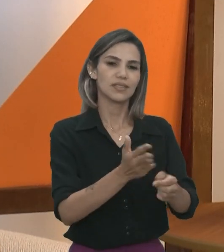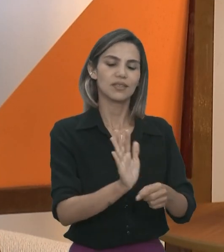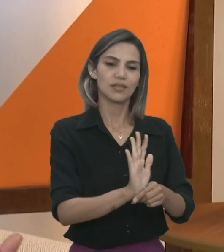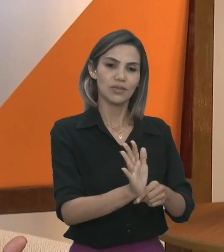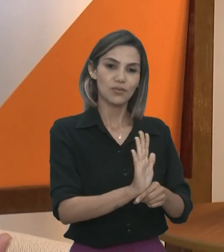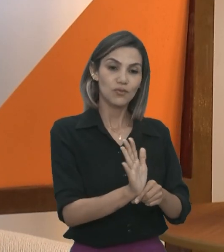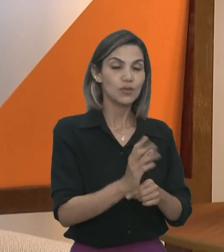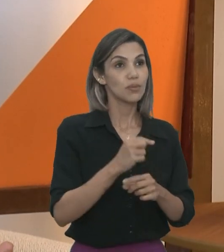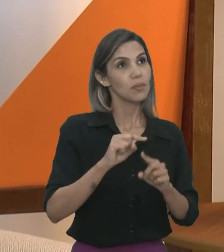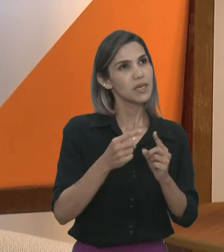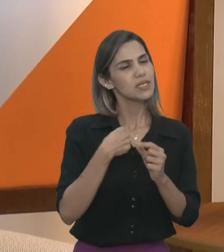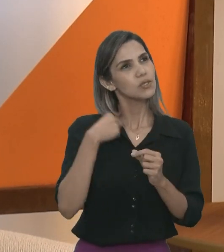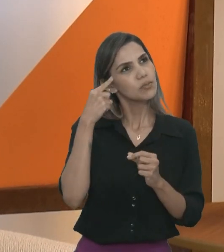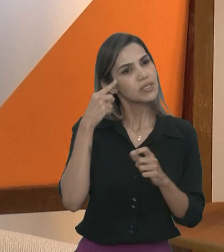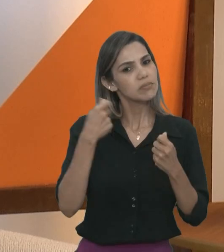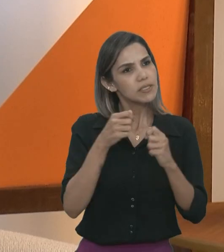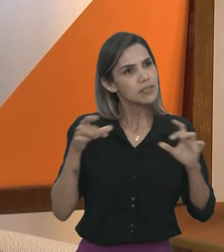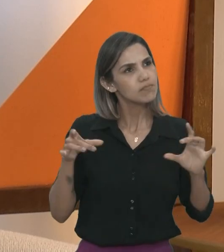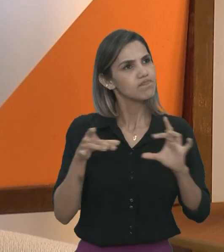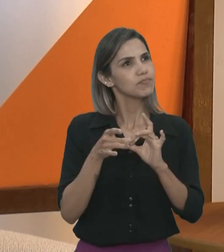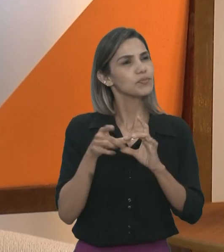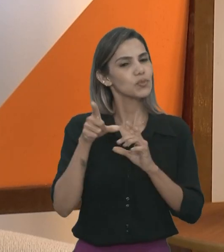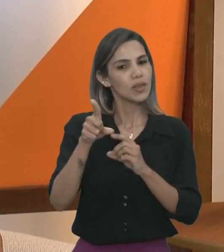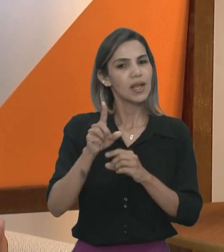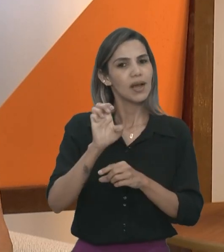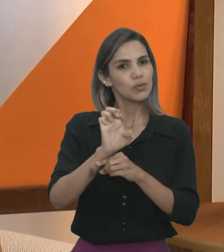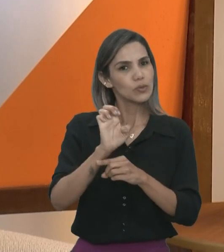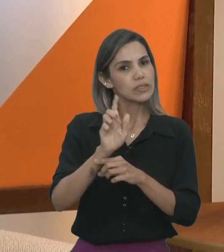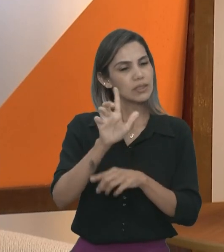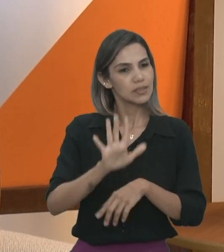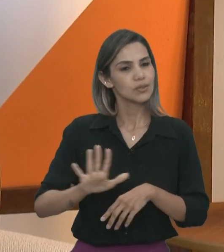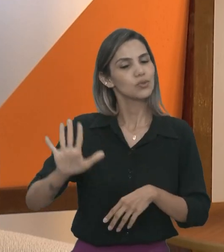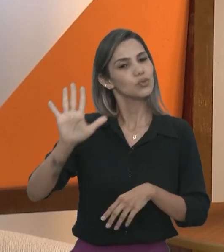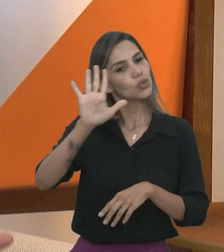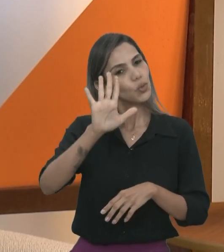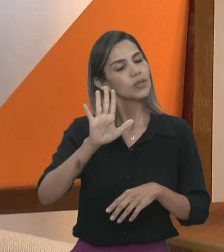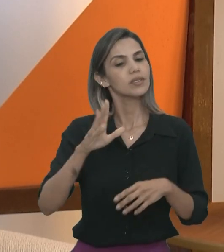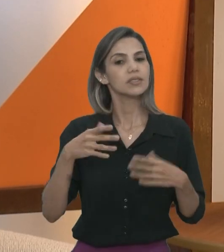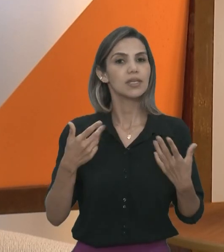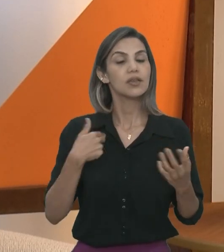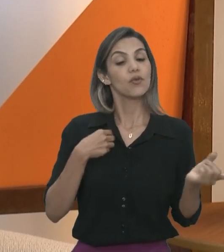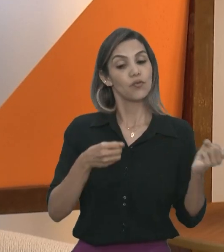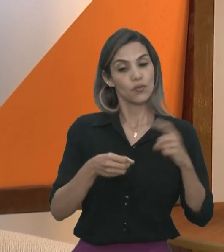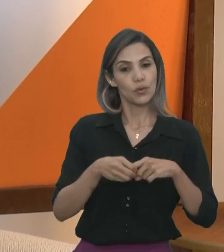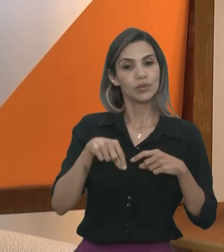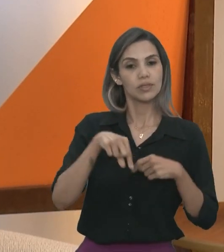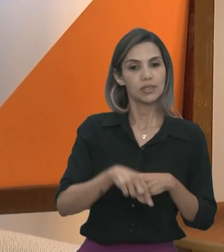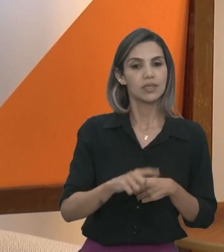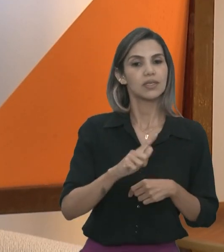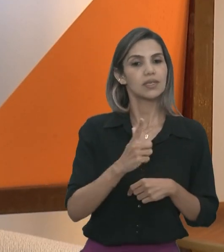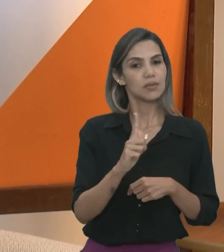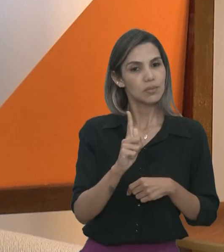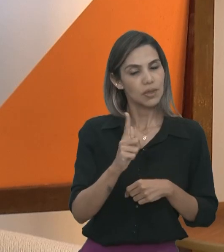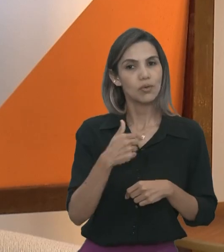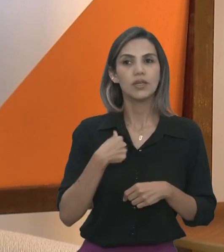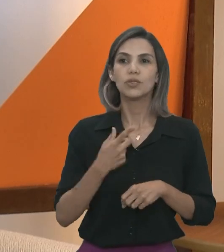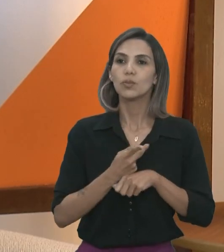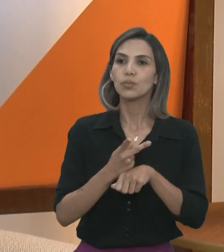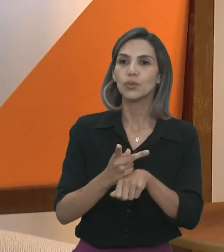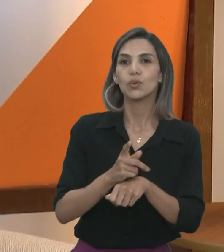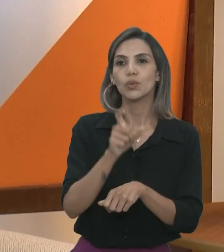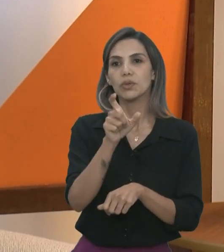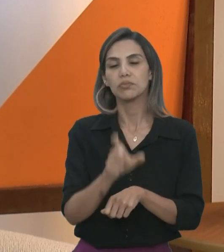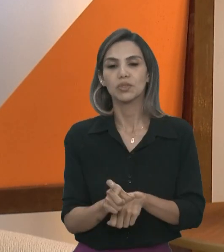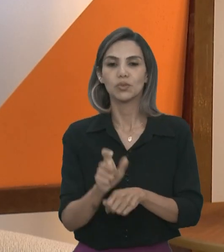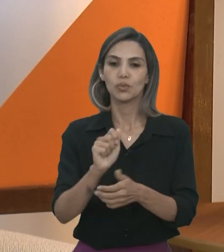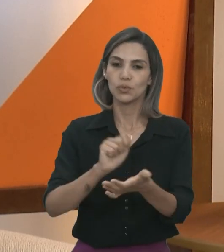tenha a cultura do meu estado, de Goiás. Então eu voltei para Goiânia e fui procurar um escritor goiano que eu pudesse adaptar